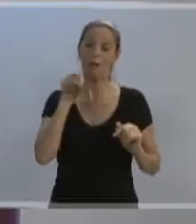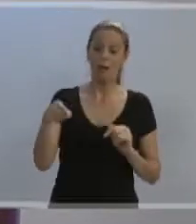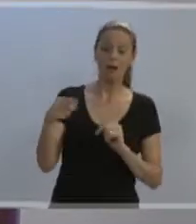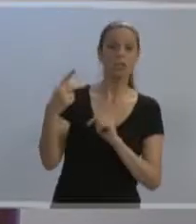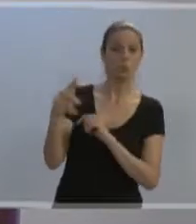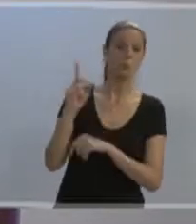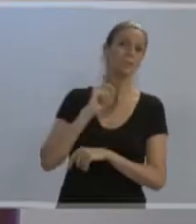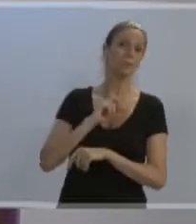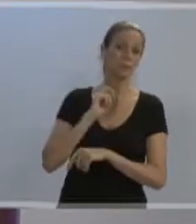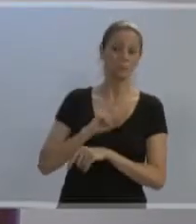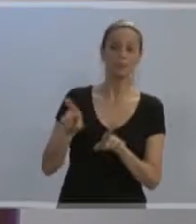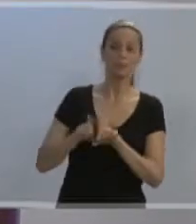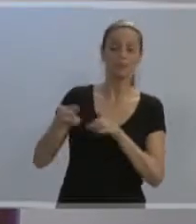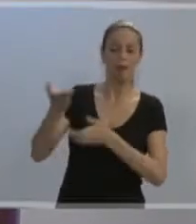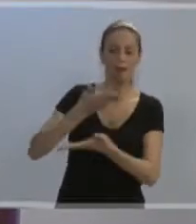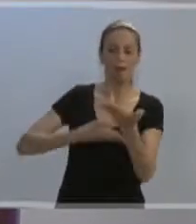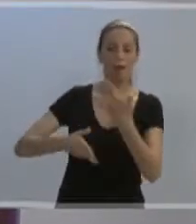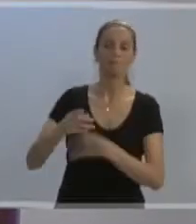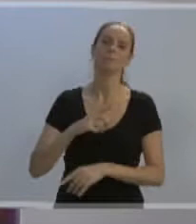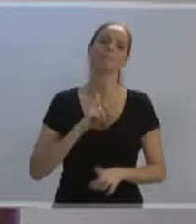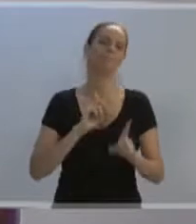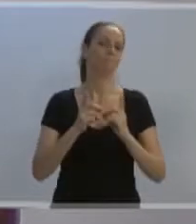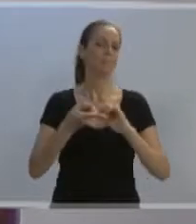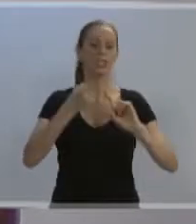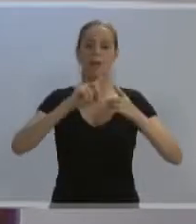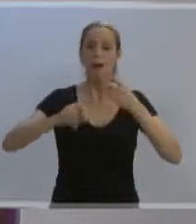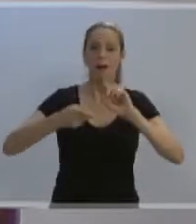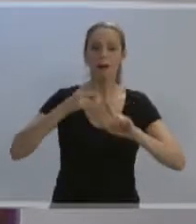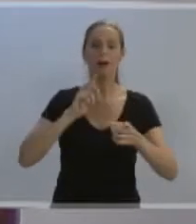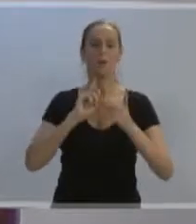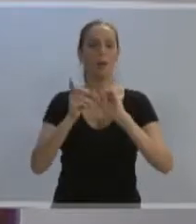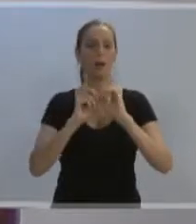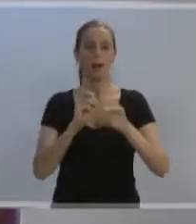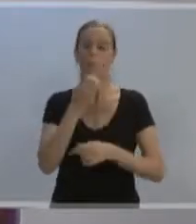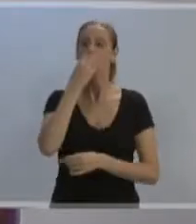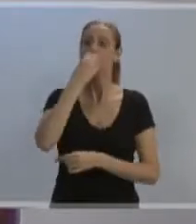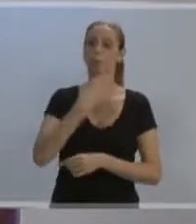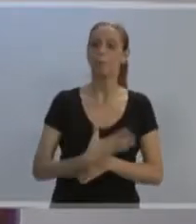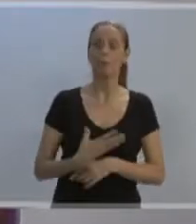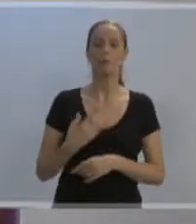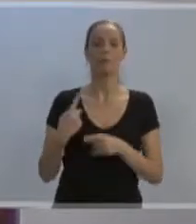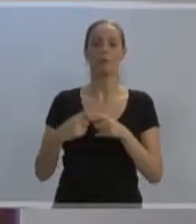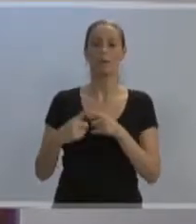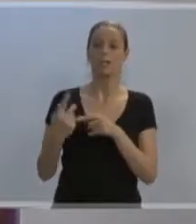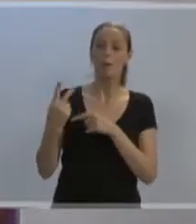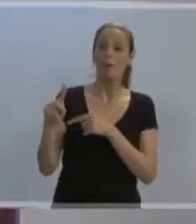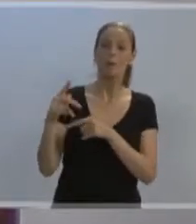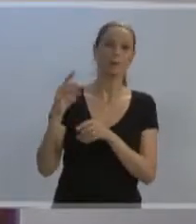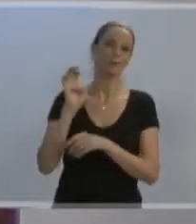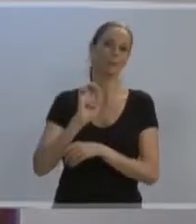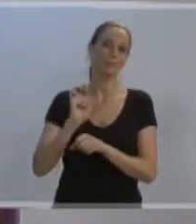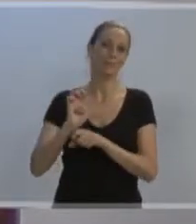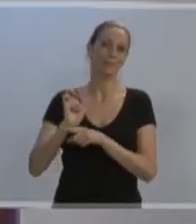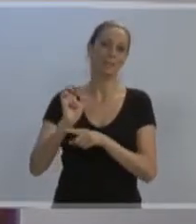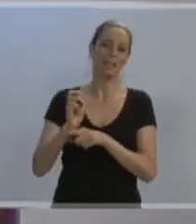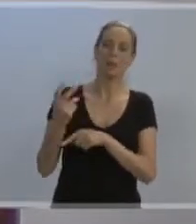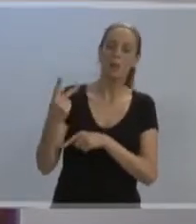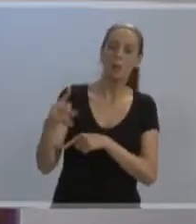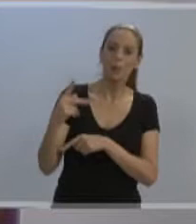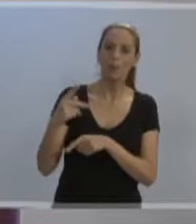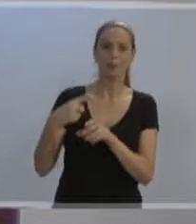acho que, sobretudo, esse diálogo que a gente pode ter com outras pessoas do Poder Legislativo engrandece os nossos trabalhos, nos dá